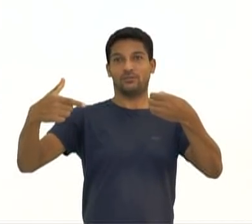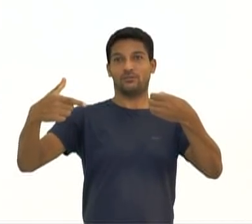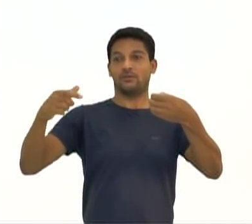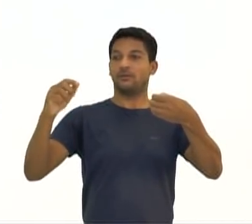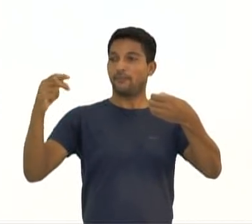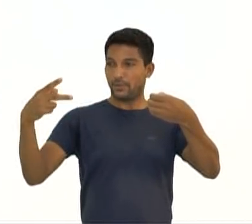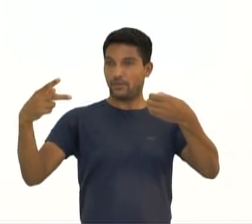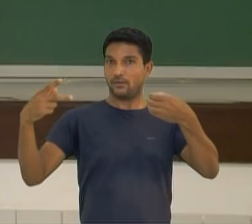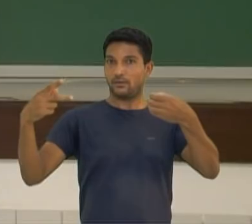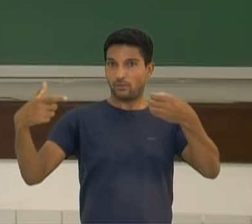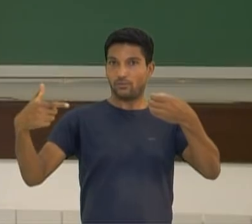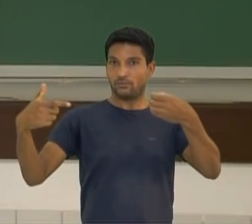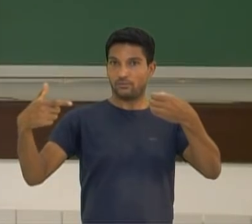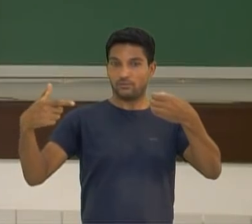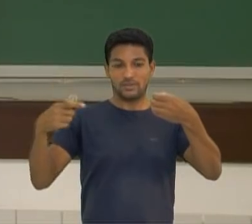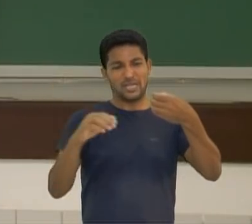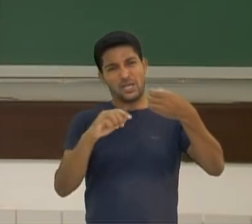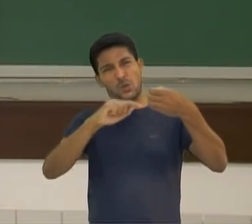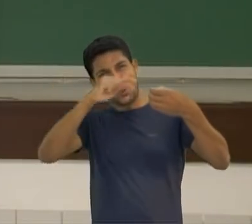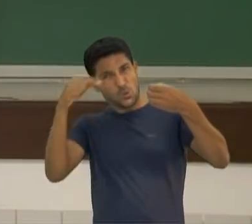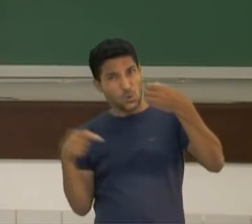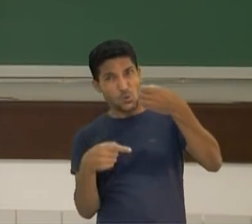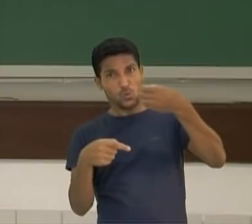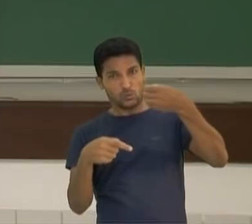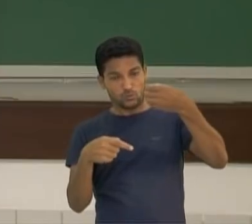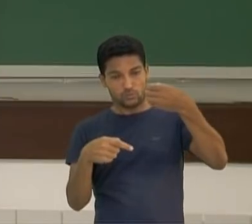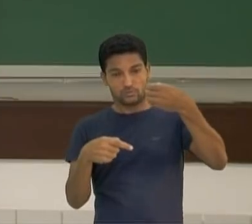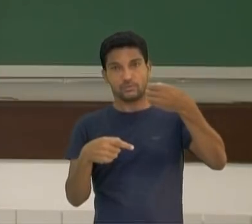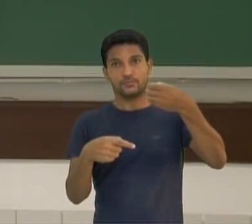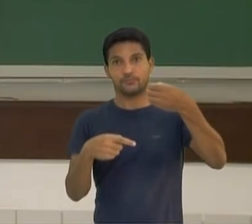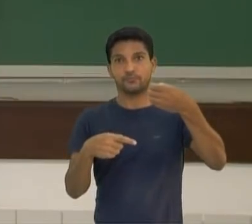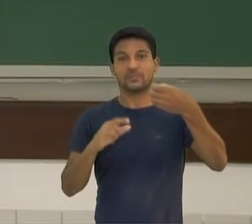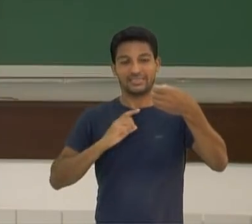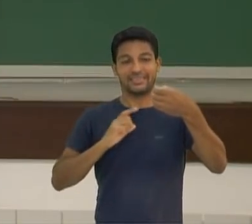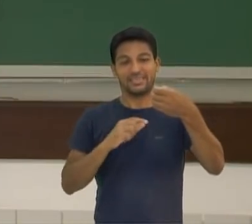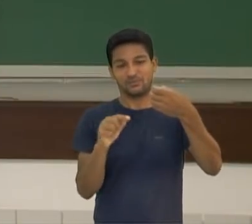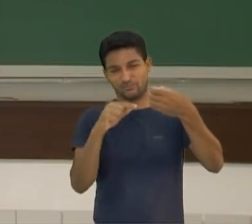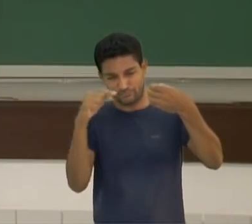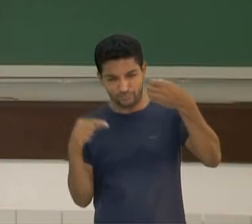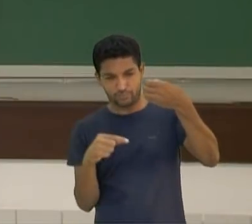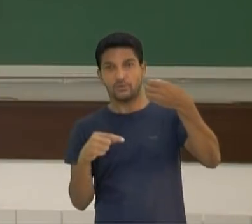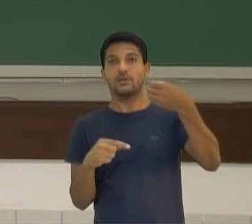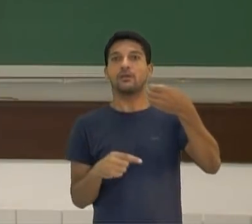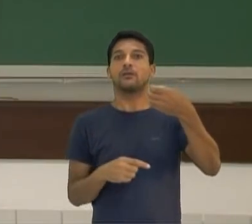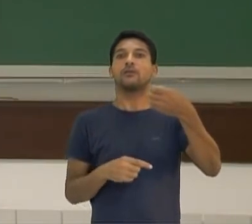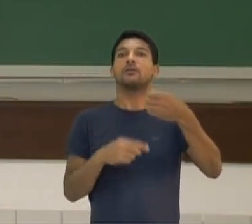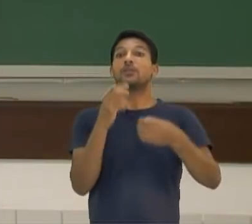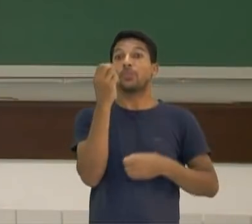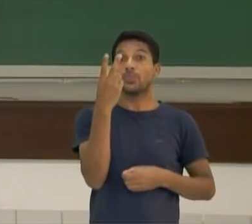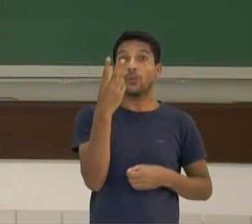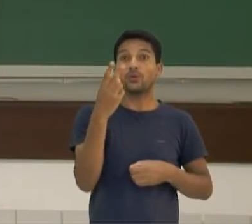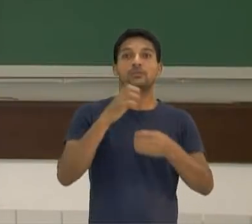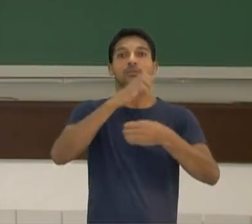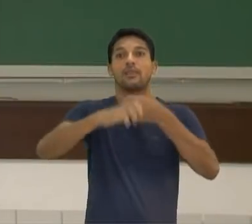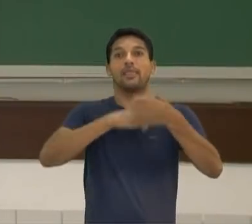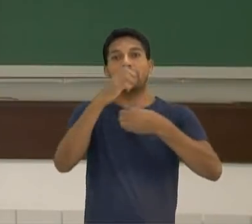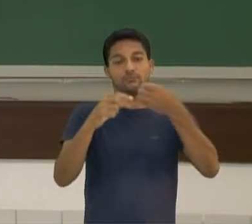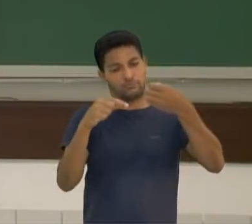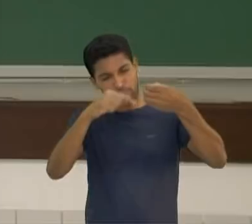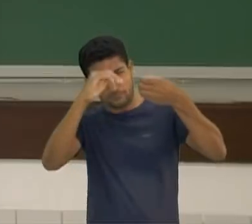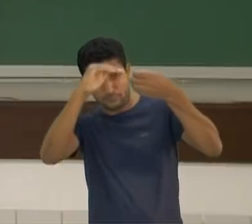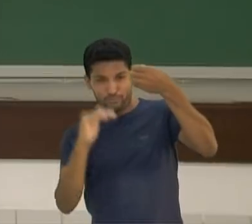S2P2. Então a última camada sempre vai ter o subnível S com 2 elétrons e o subnível P com mais 2